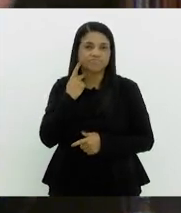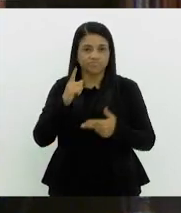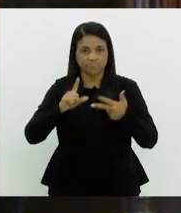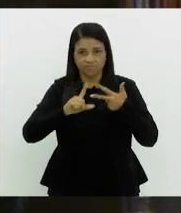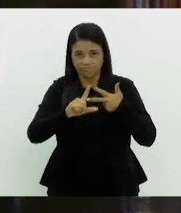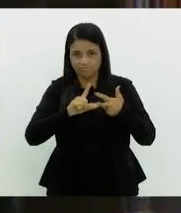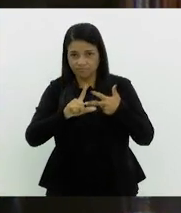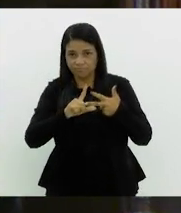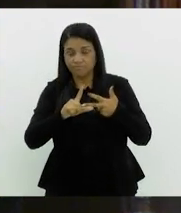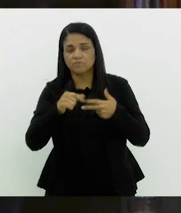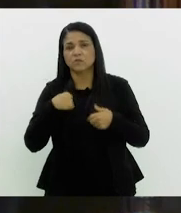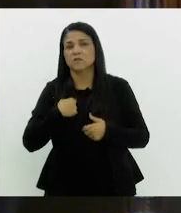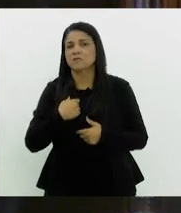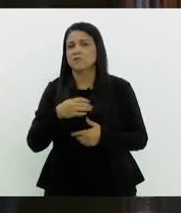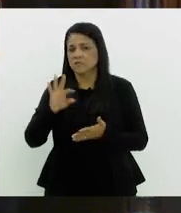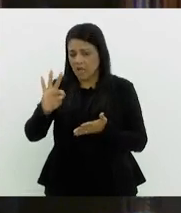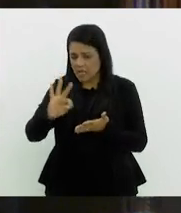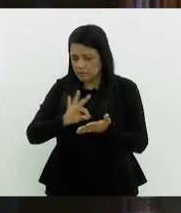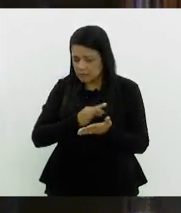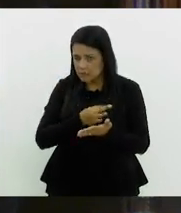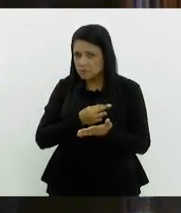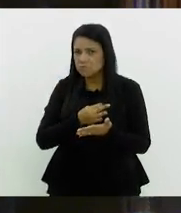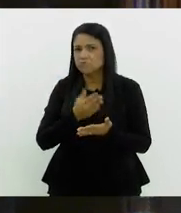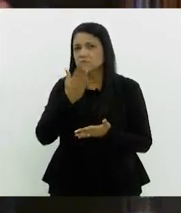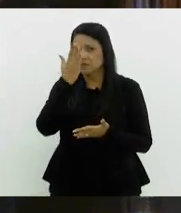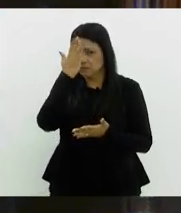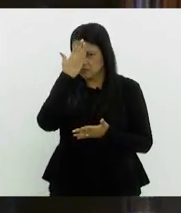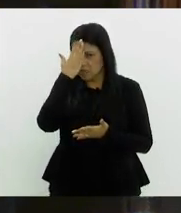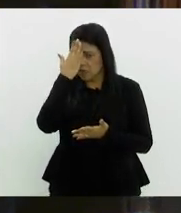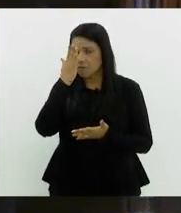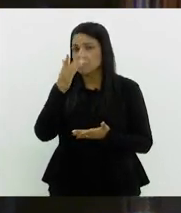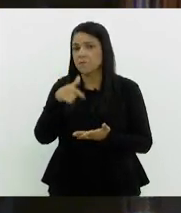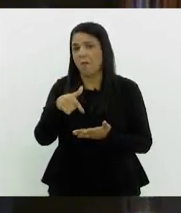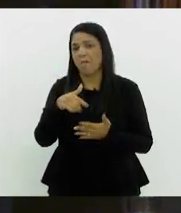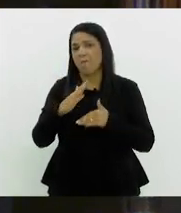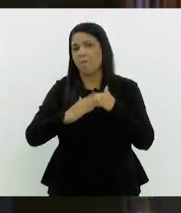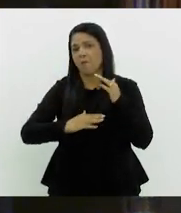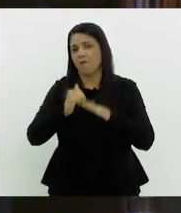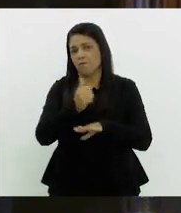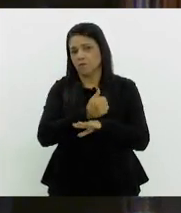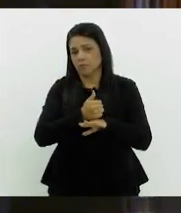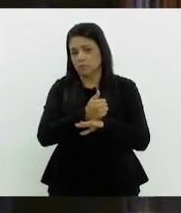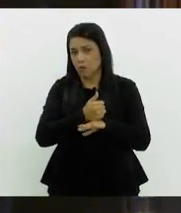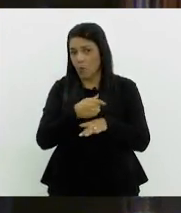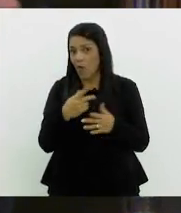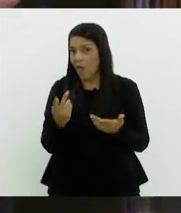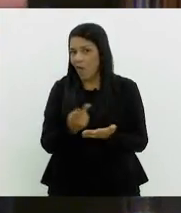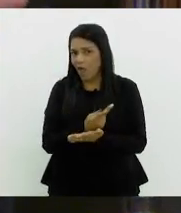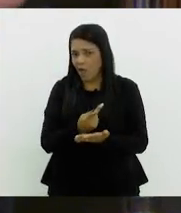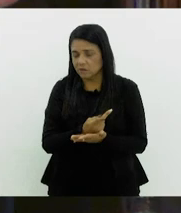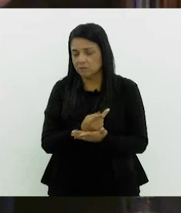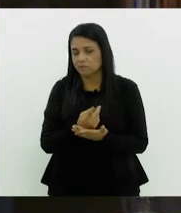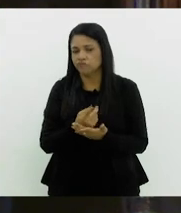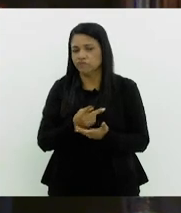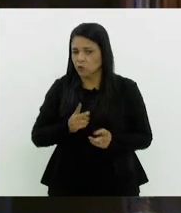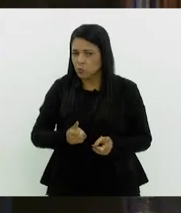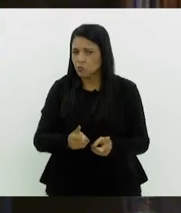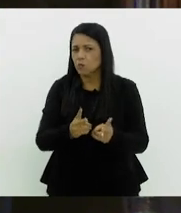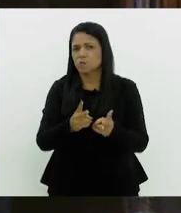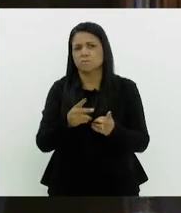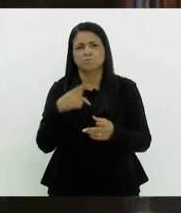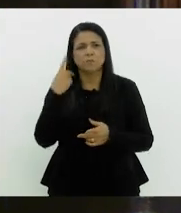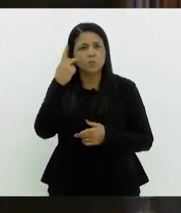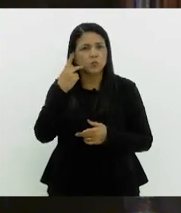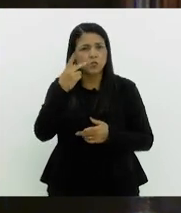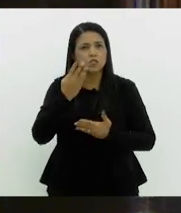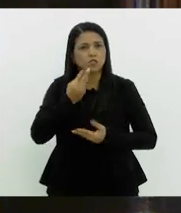enxergam estão na profissão errada. Digo isso porque nos envolvemos diariamente com a política e temos que entender